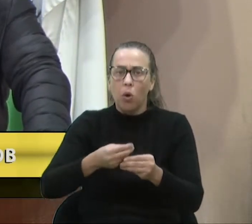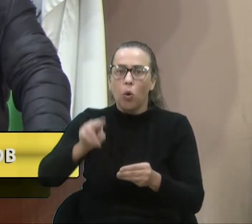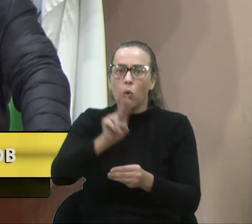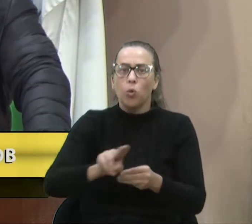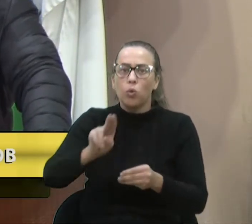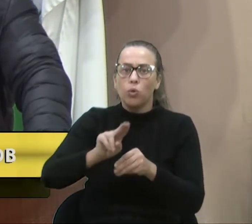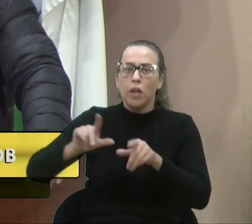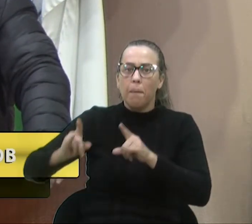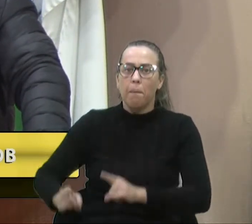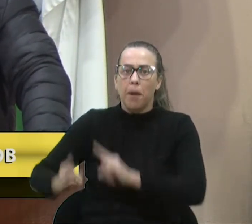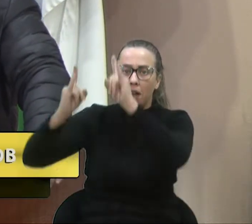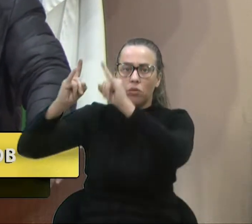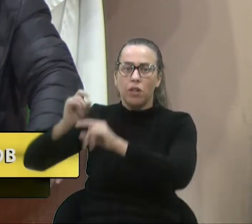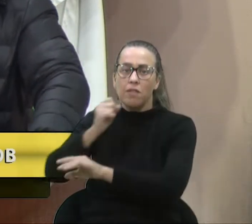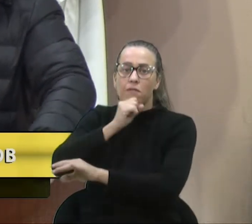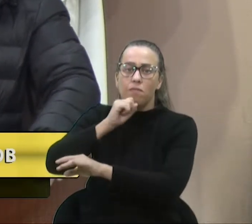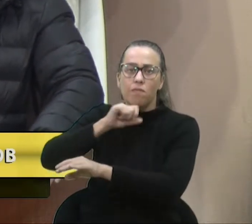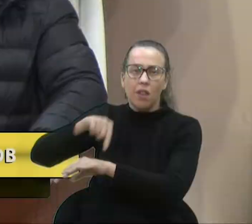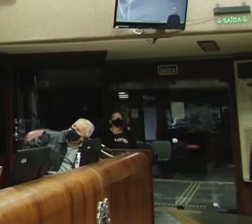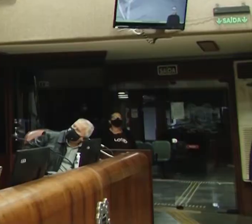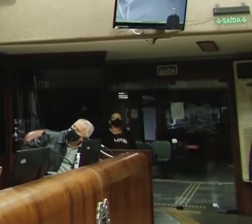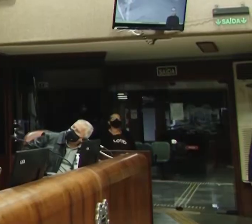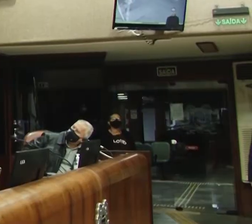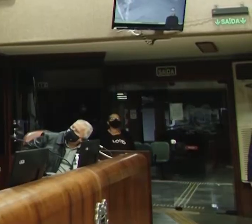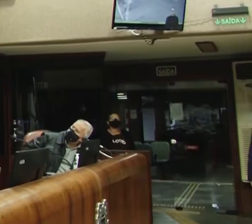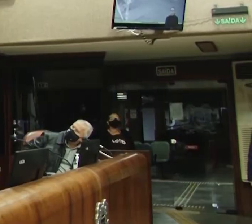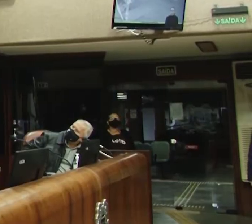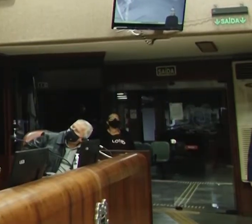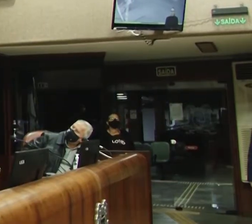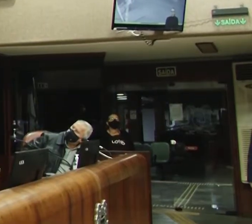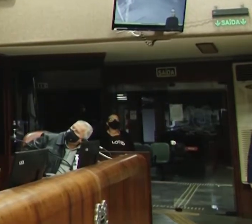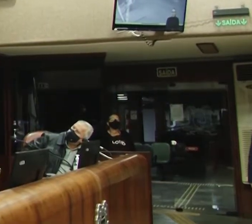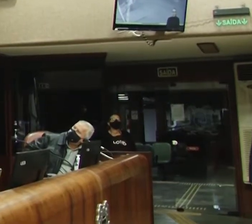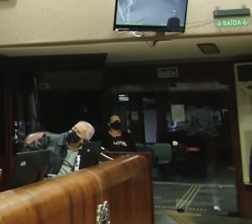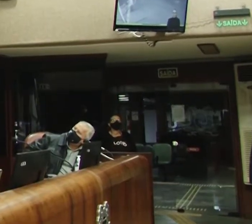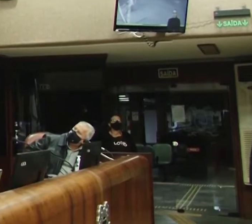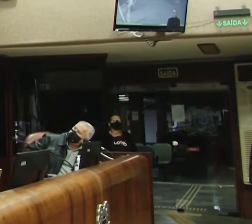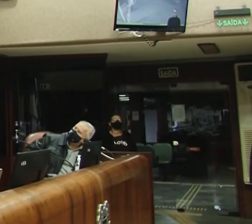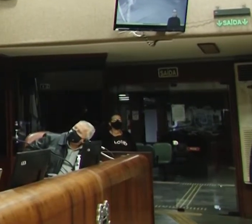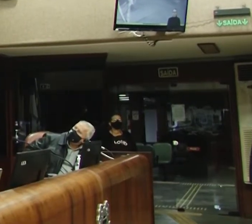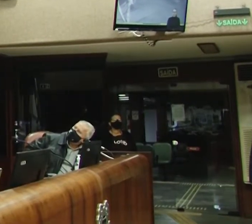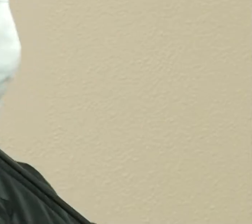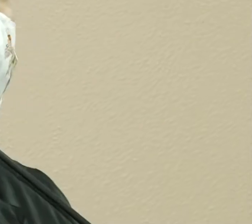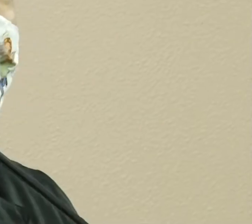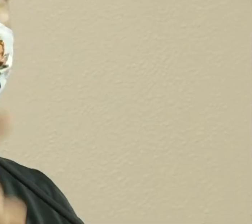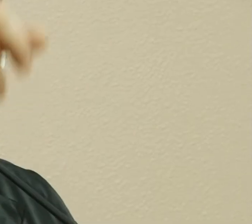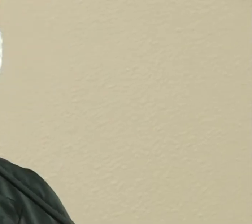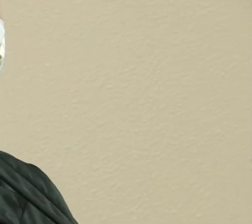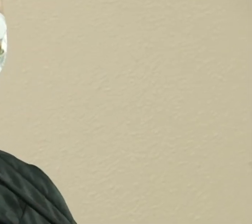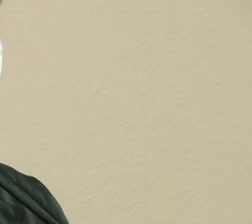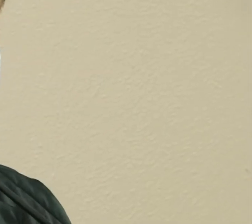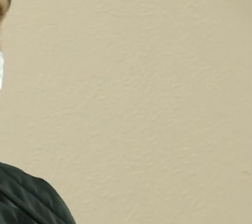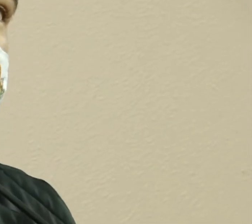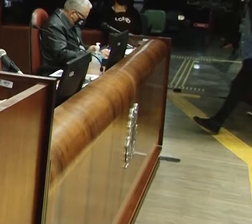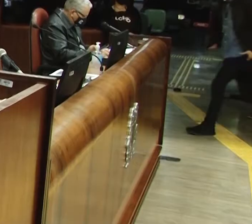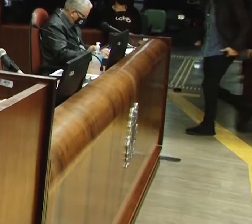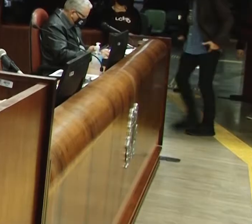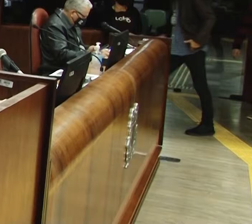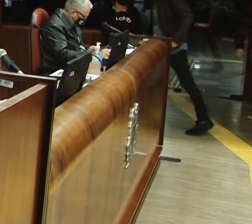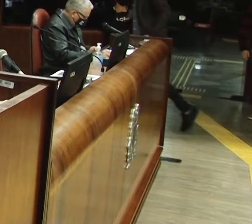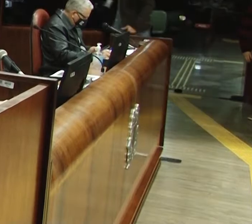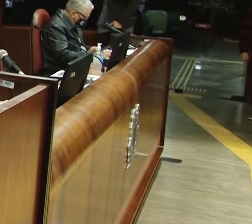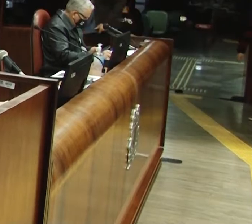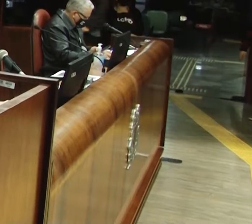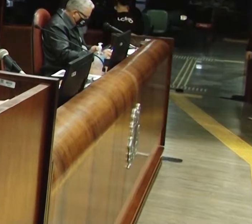ocupar prédios históricos na cidade de Caxias do Sul. Já o vereador Rafael Bueno trouxe a discussão sobre a atuação da Guarda Municipal e